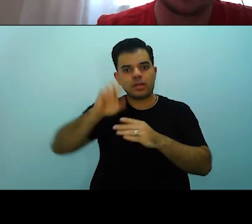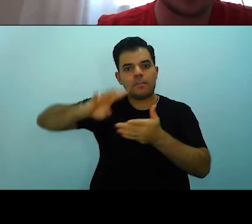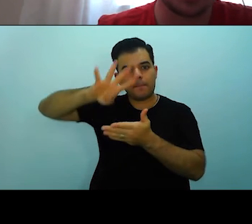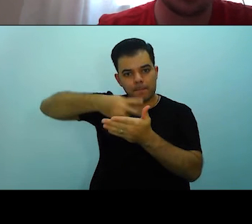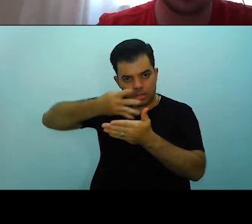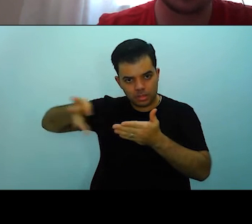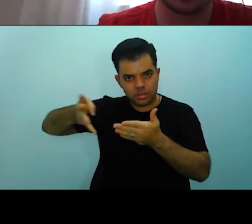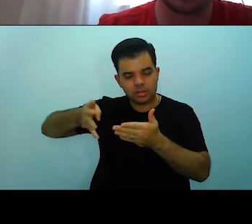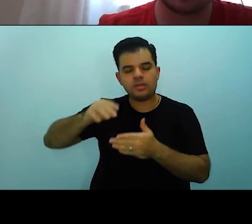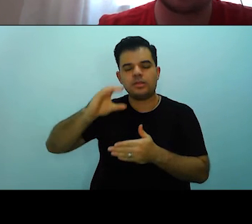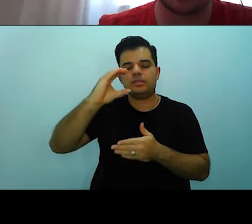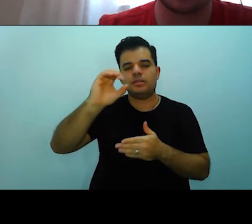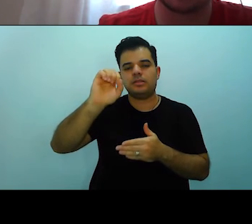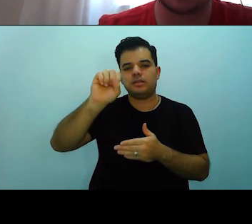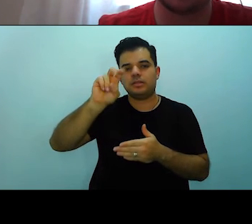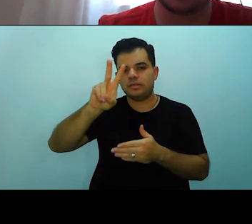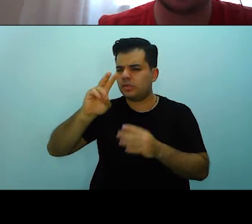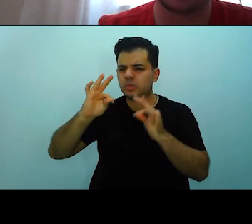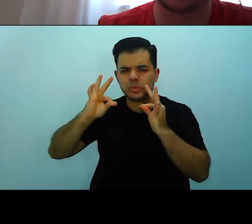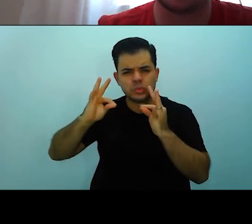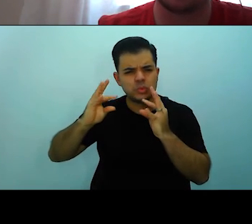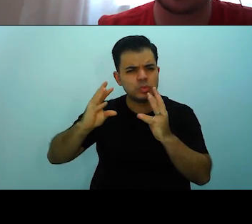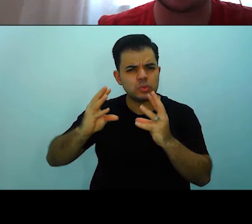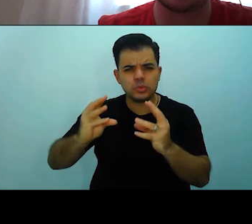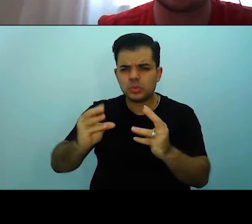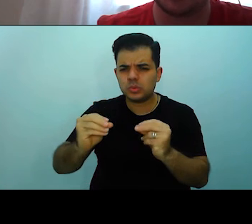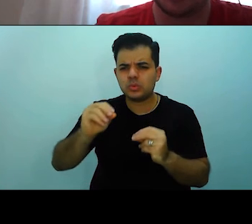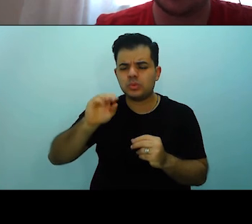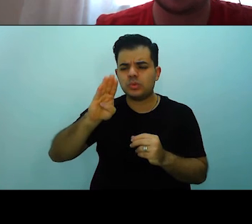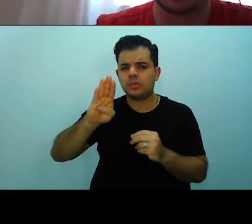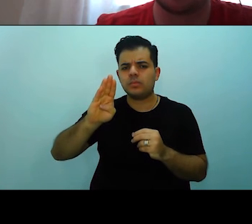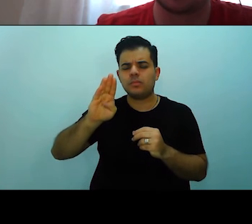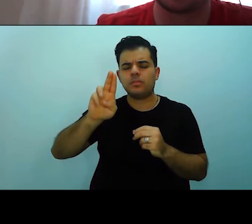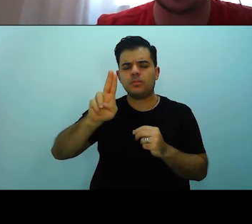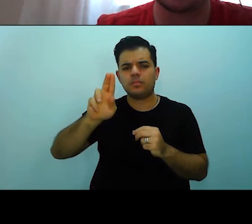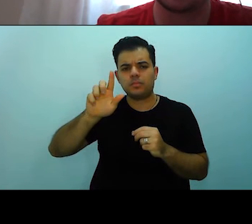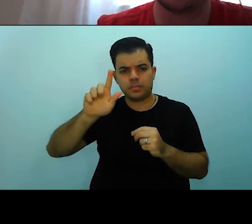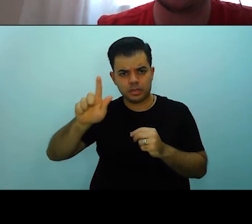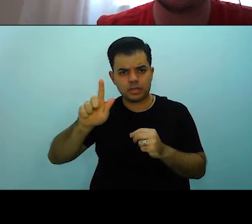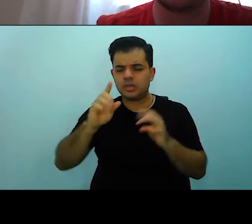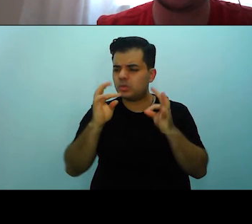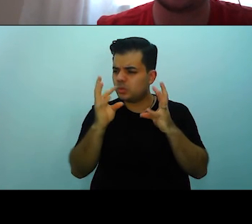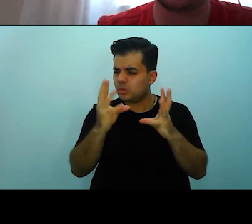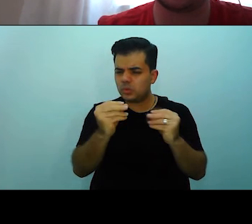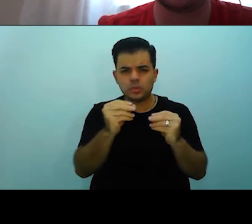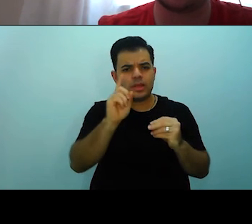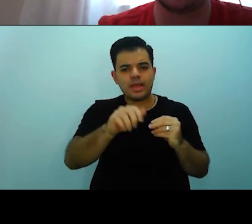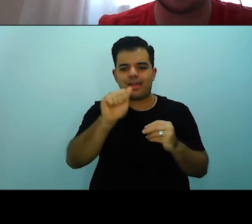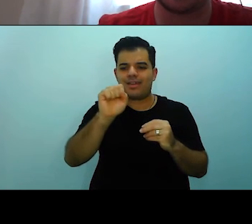CSV com todos os bugs, né, que foram encontrados ali no Asis, e aí você já pode colocar isso na mão do